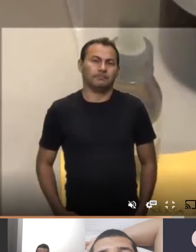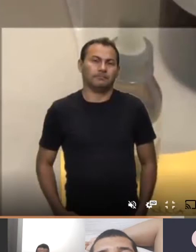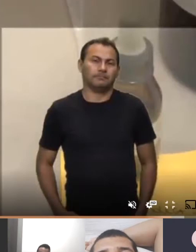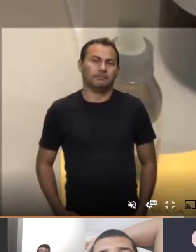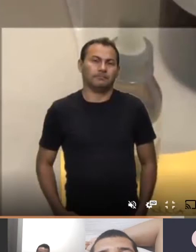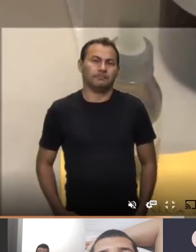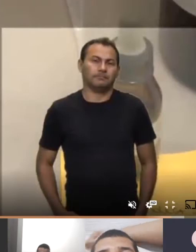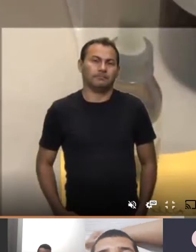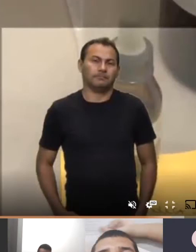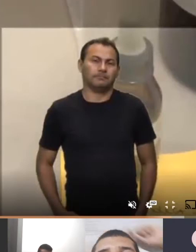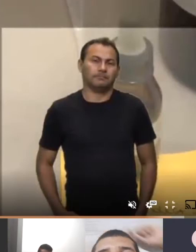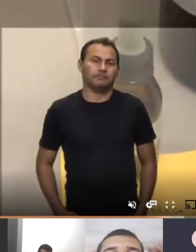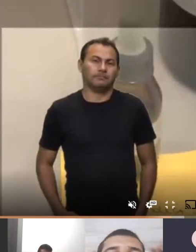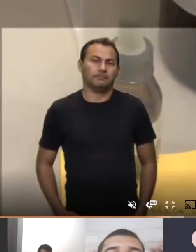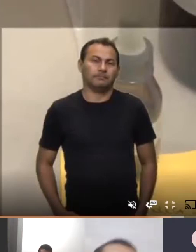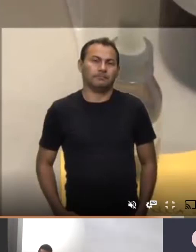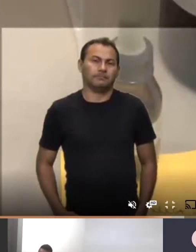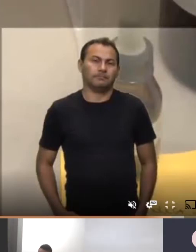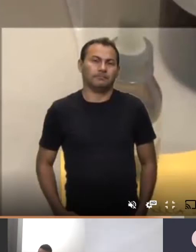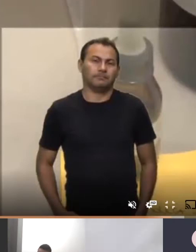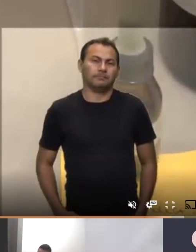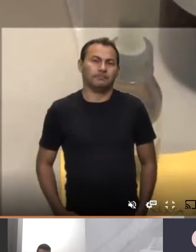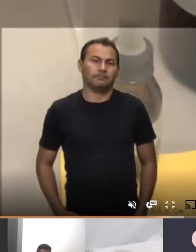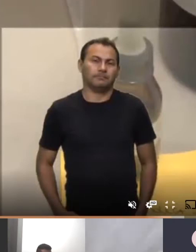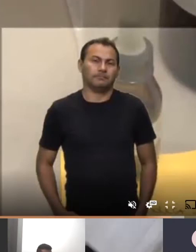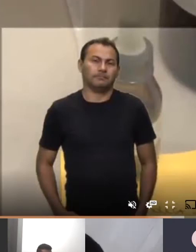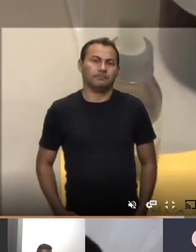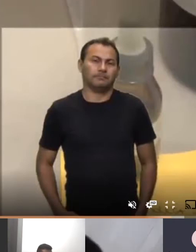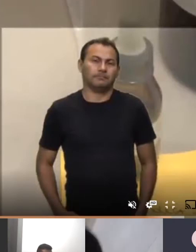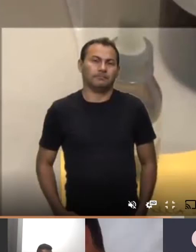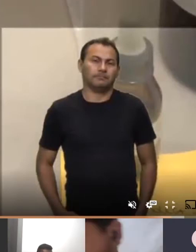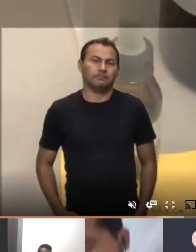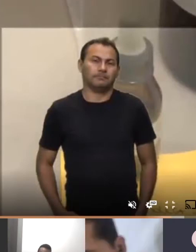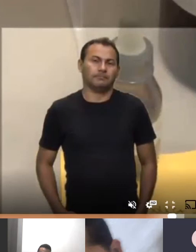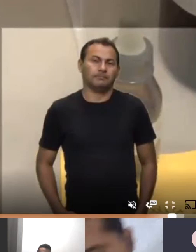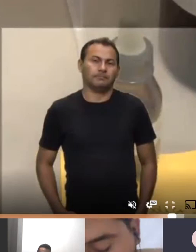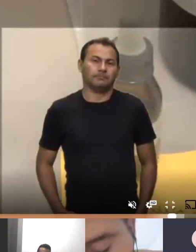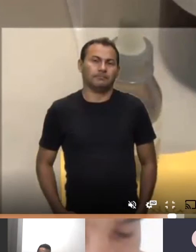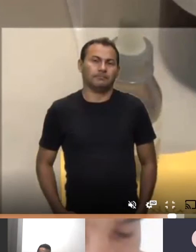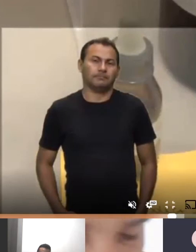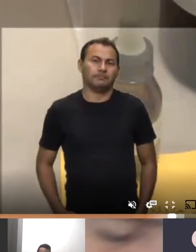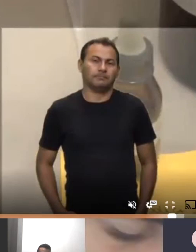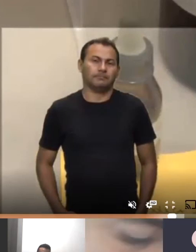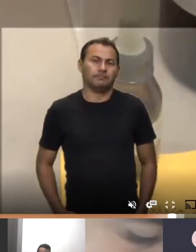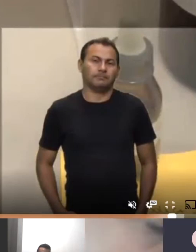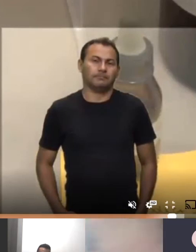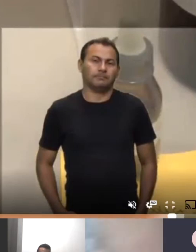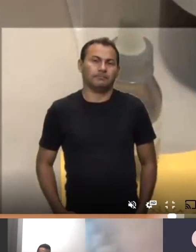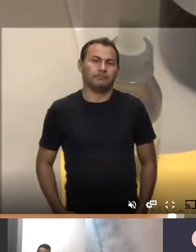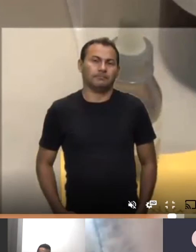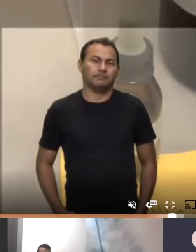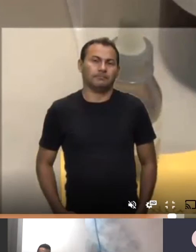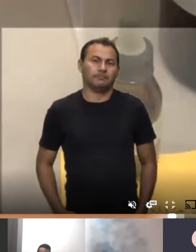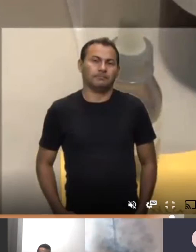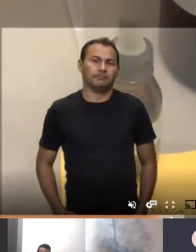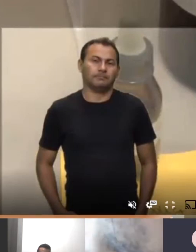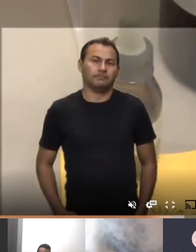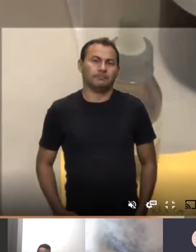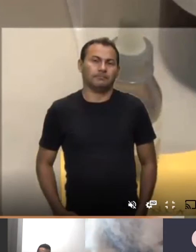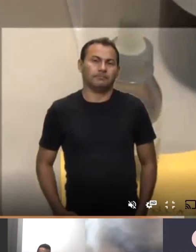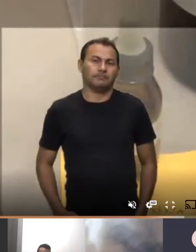para vocês foi bem mais baixo, foi bem menor do que na primeira. No acetato, que foi o primeiro que a